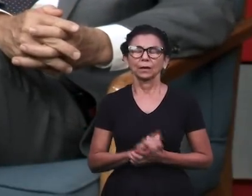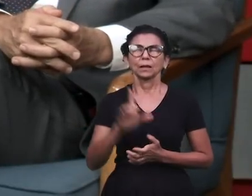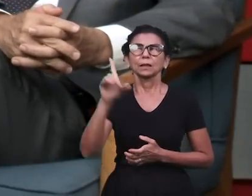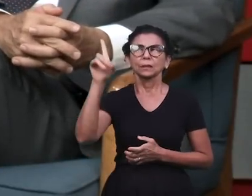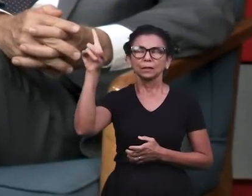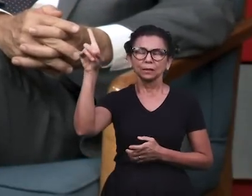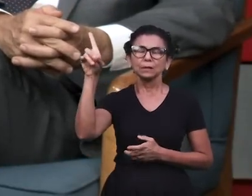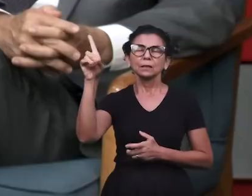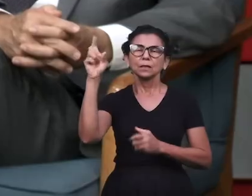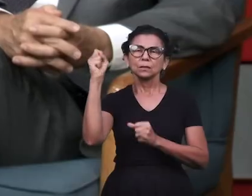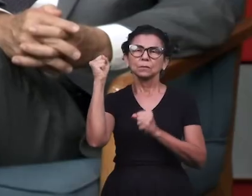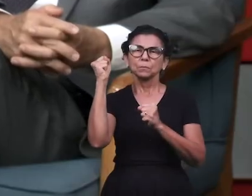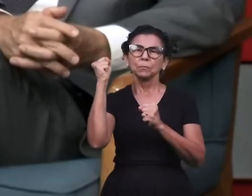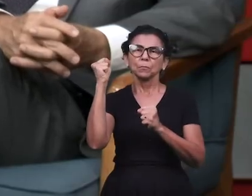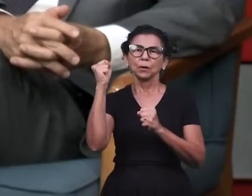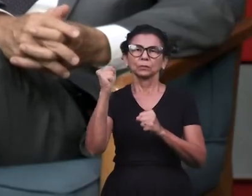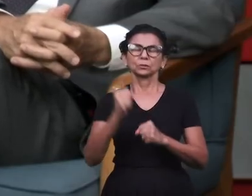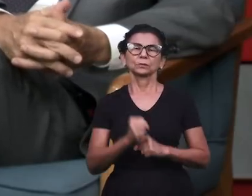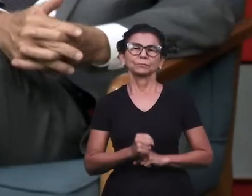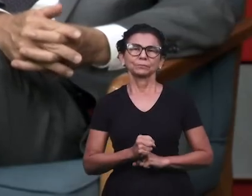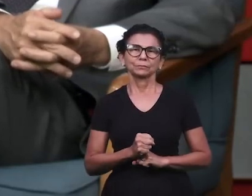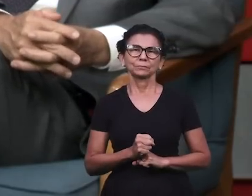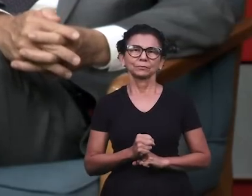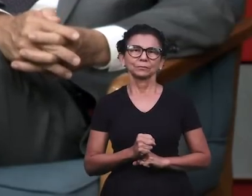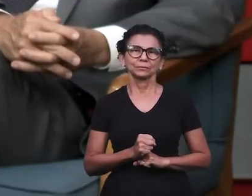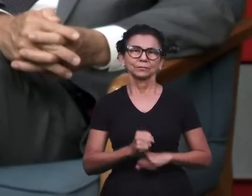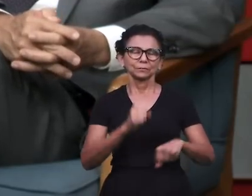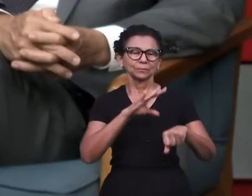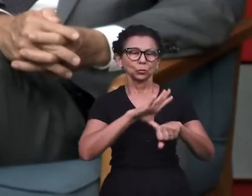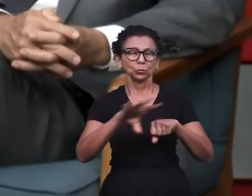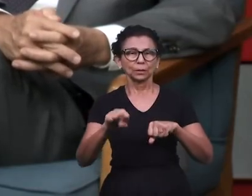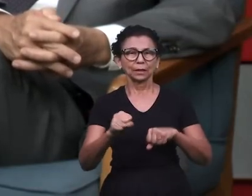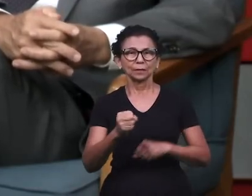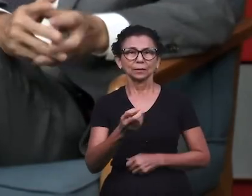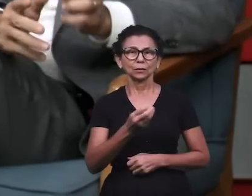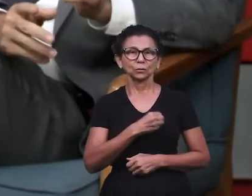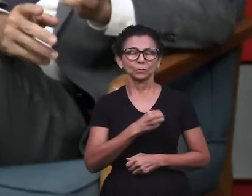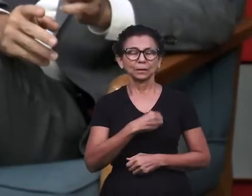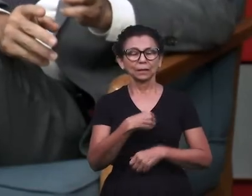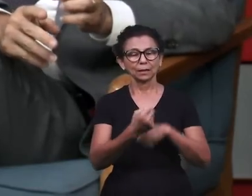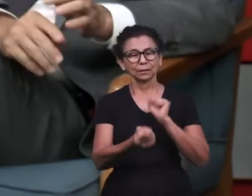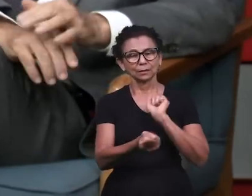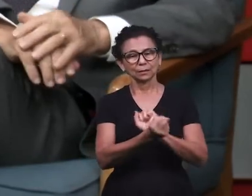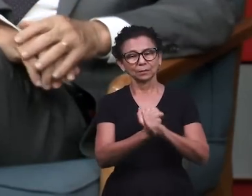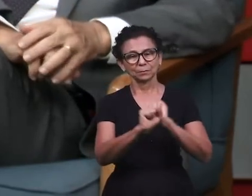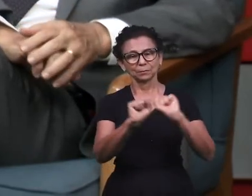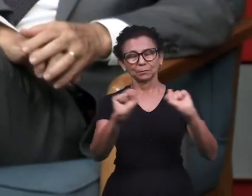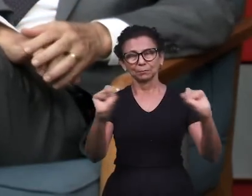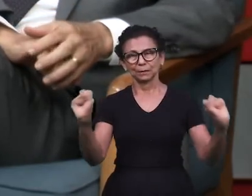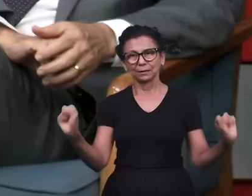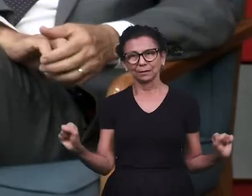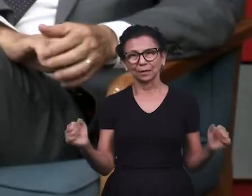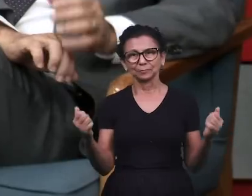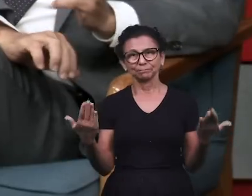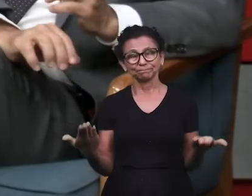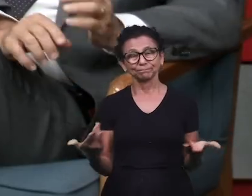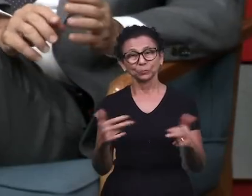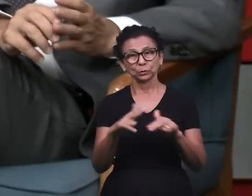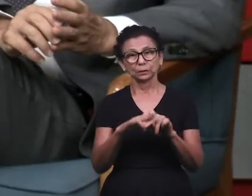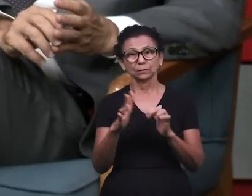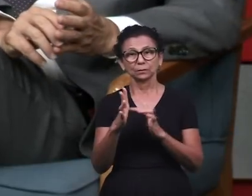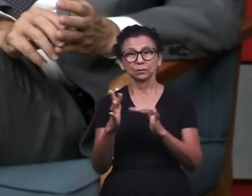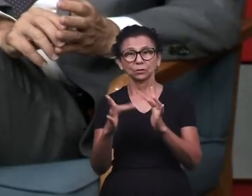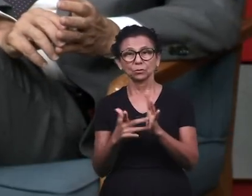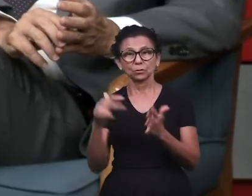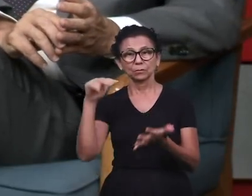único que pode, curar o homem desse mal. Por quê? Porque ele veio exatamente para isso. Então,